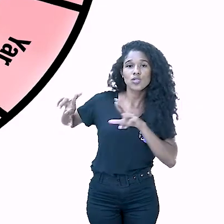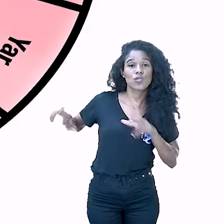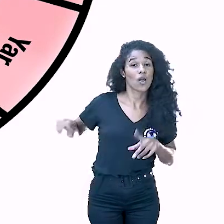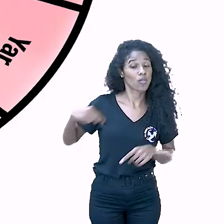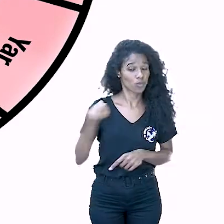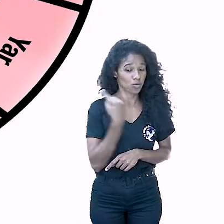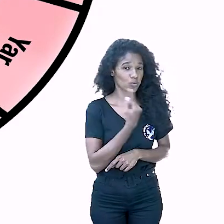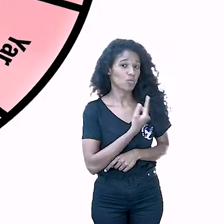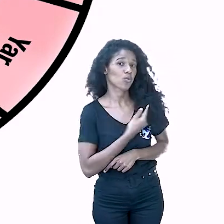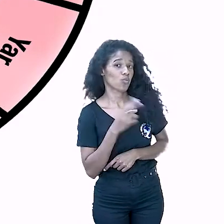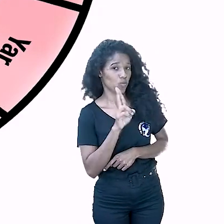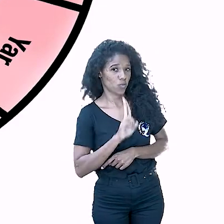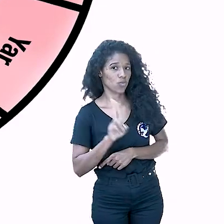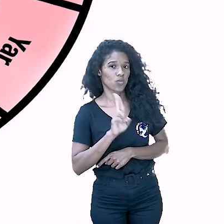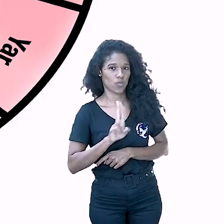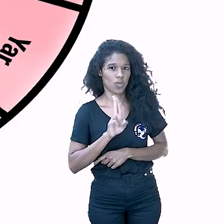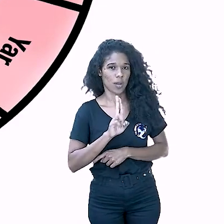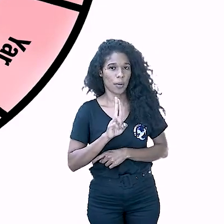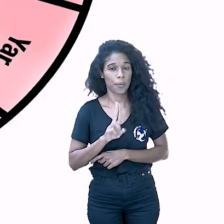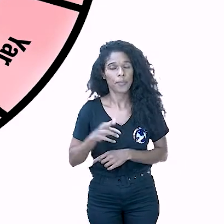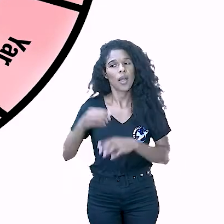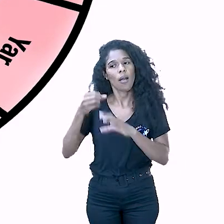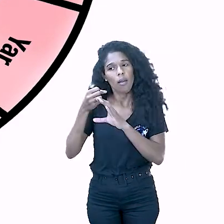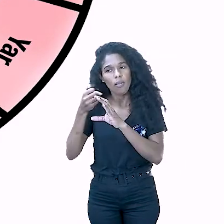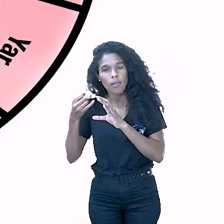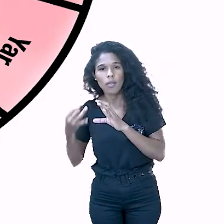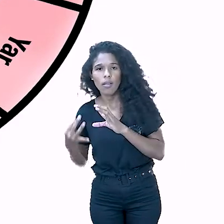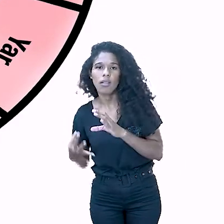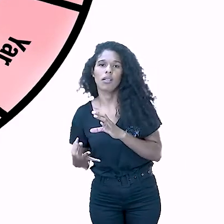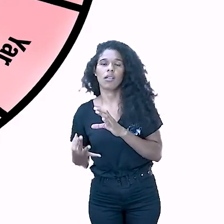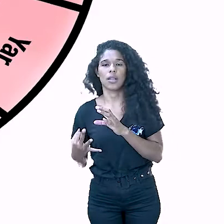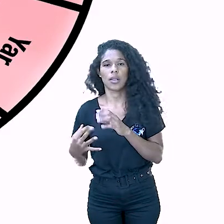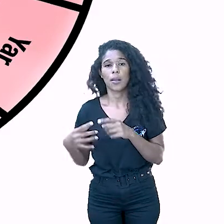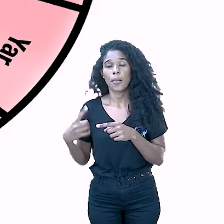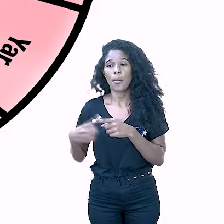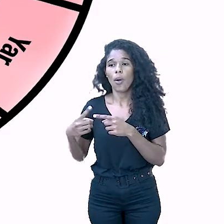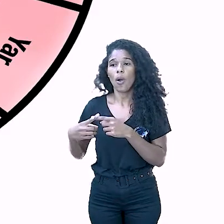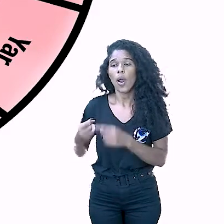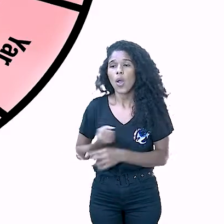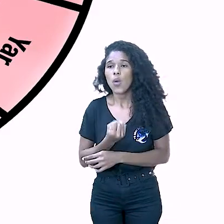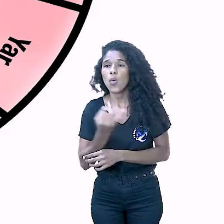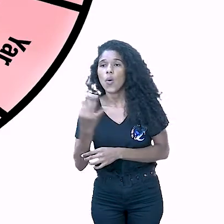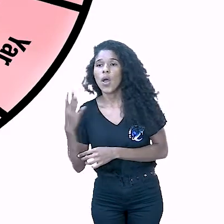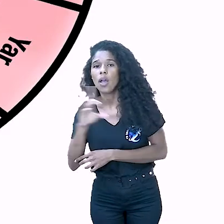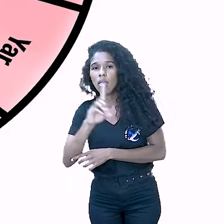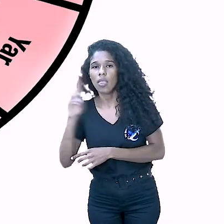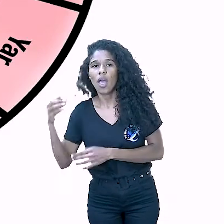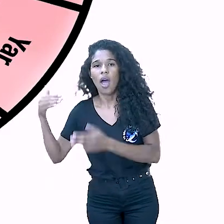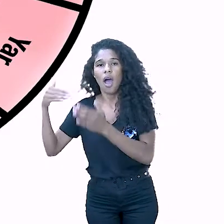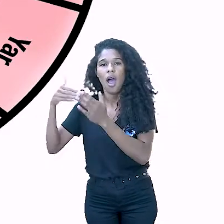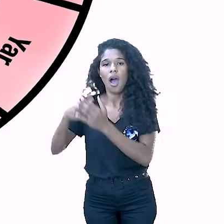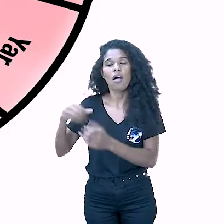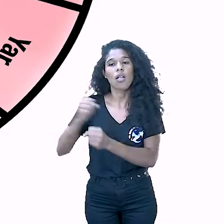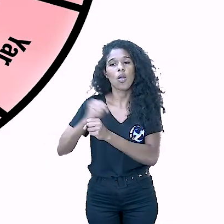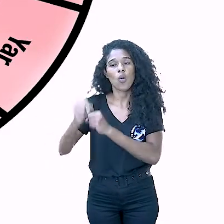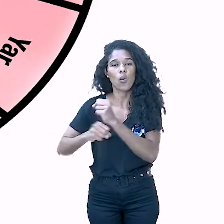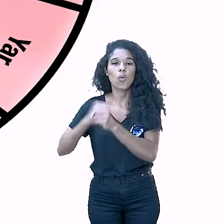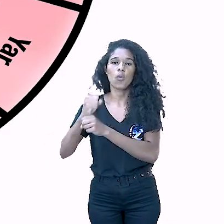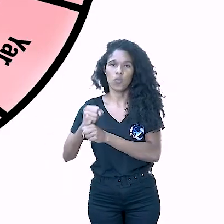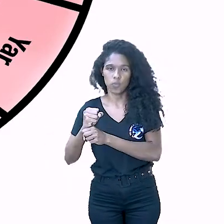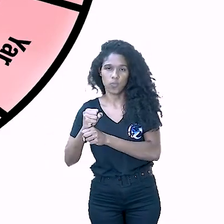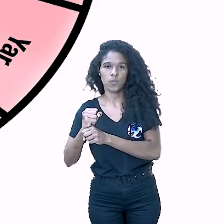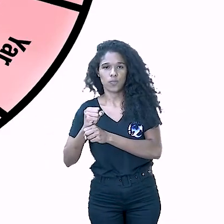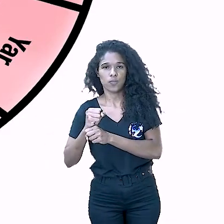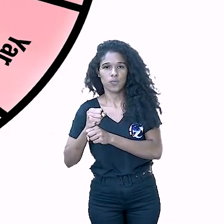gregoriano por diversos fatores que vão desde a quantidade de dias até o montante de anos.